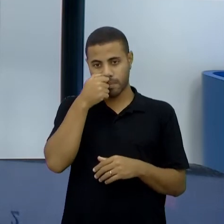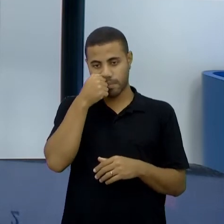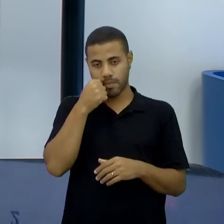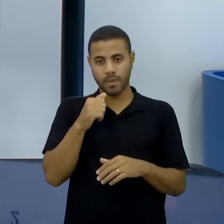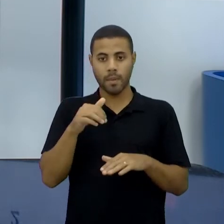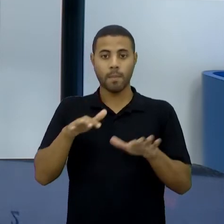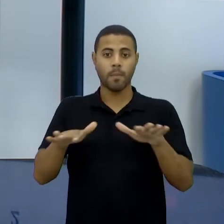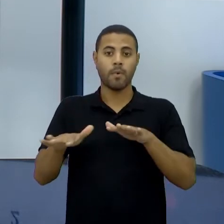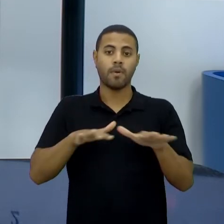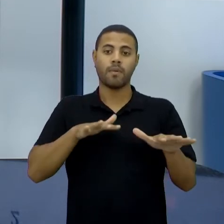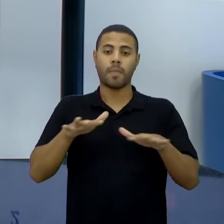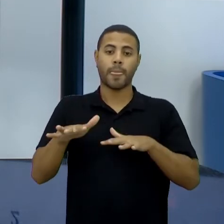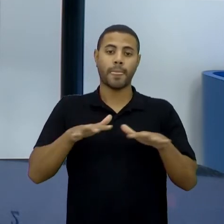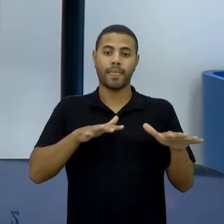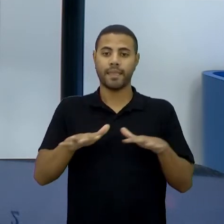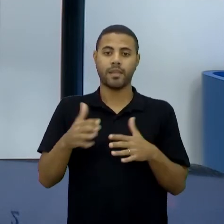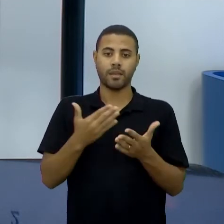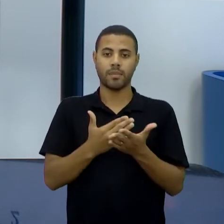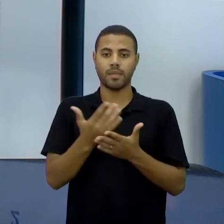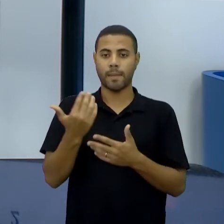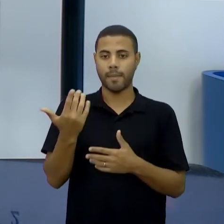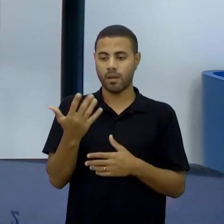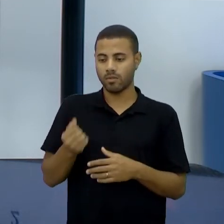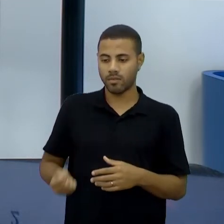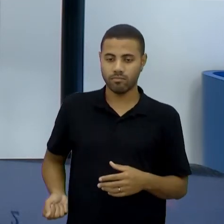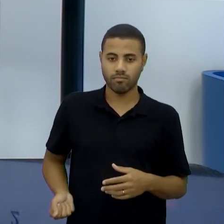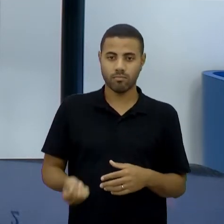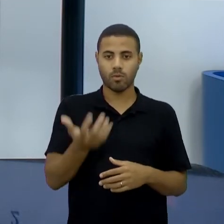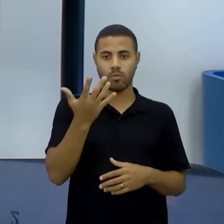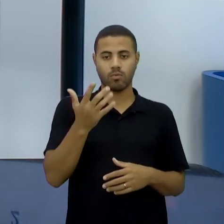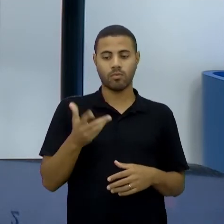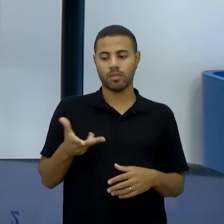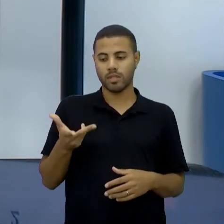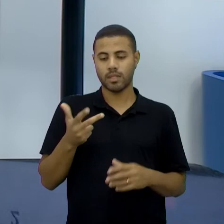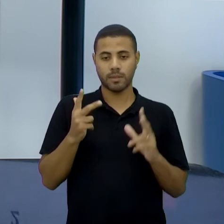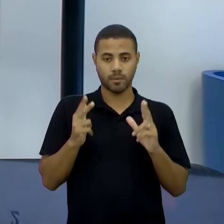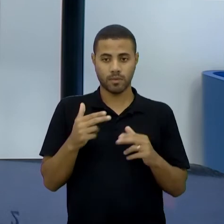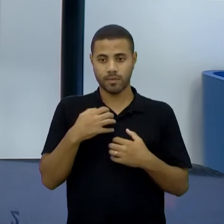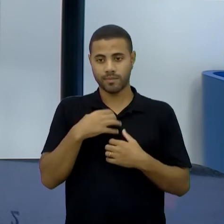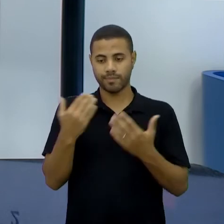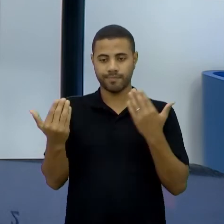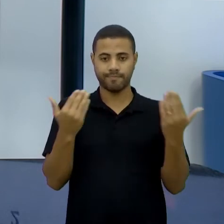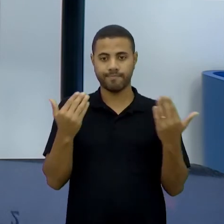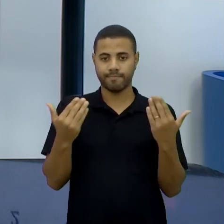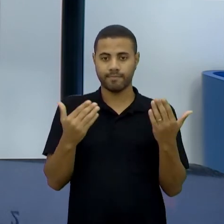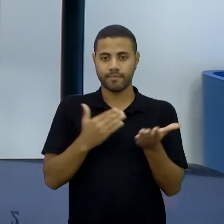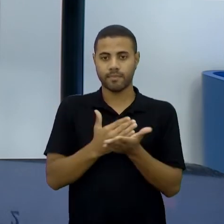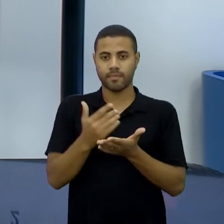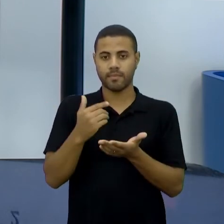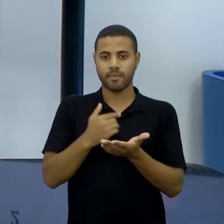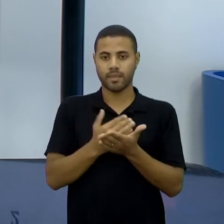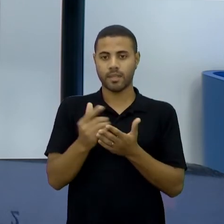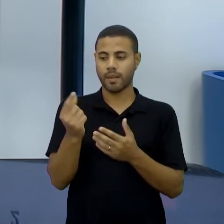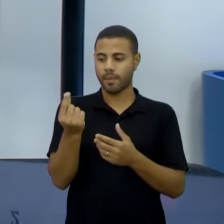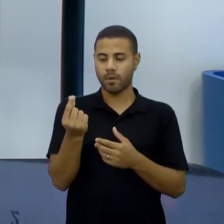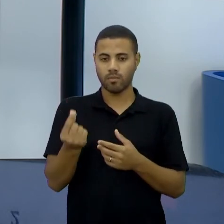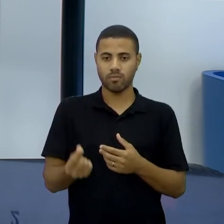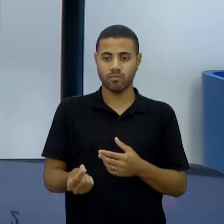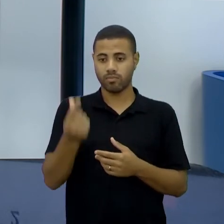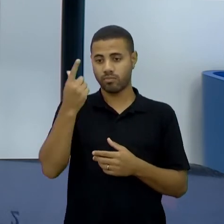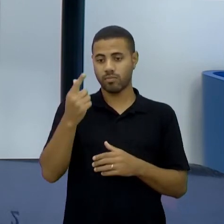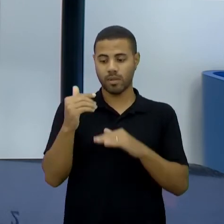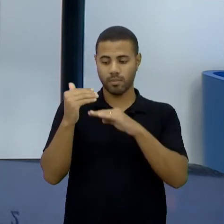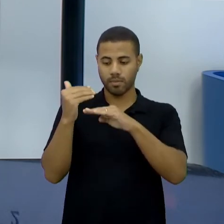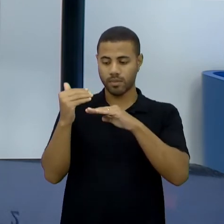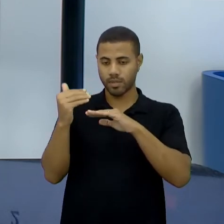veja que é um lançamento, então já tem saído da minha mão com velocidade. Então eu tenho que saber a posição de onde está saindo da minha mão, eu tenho